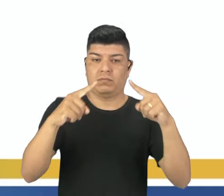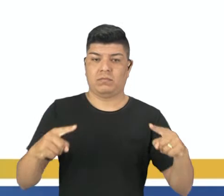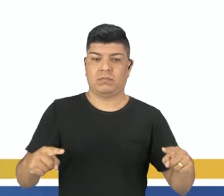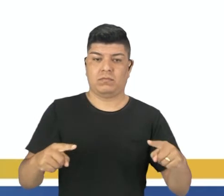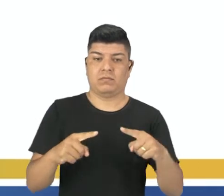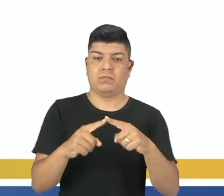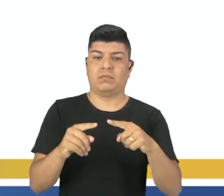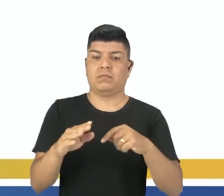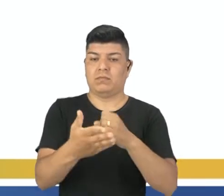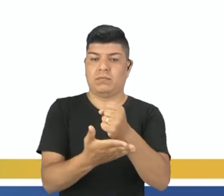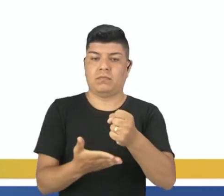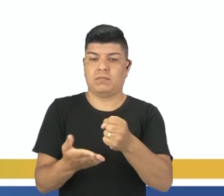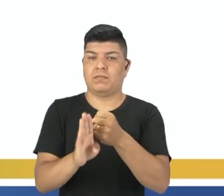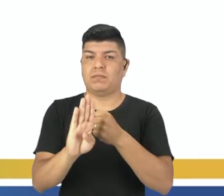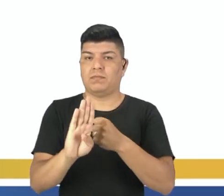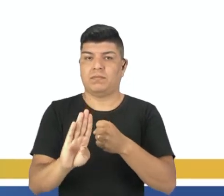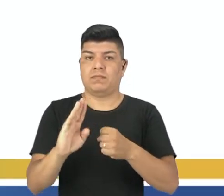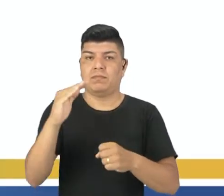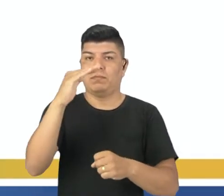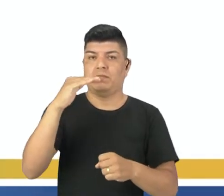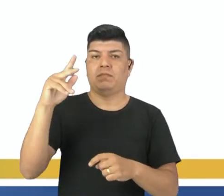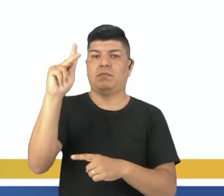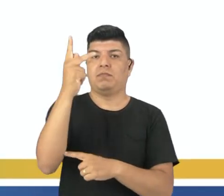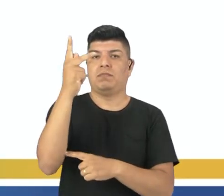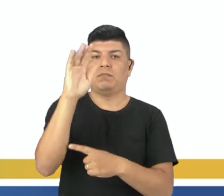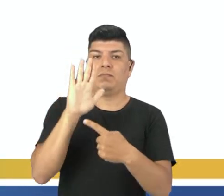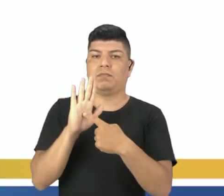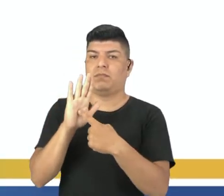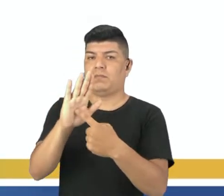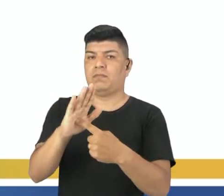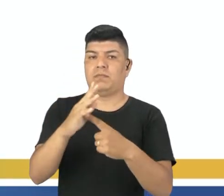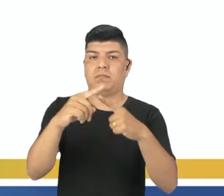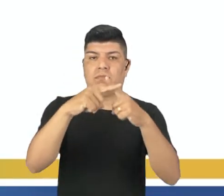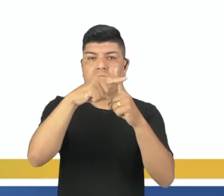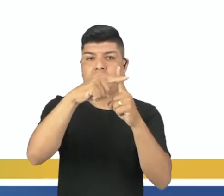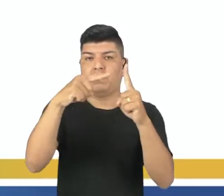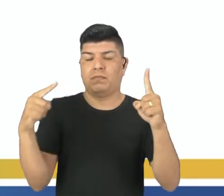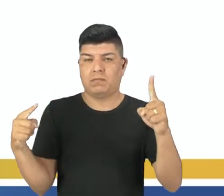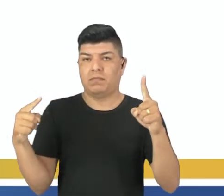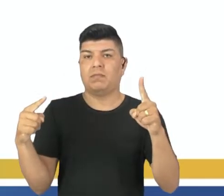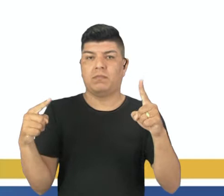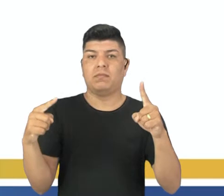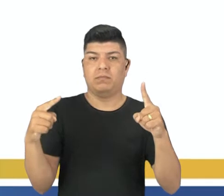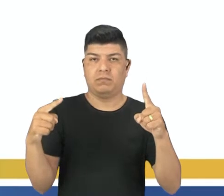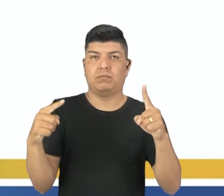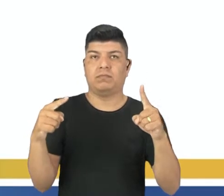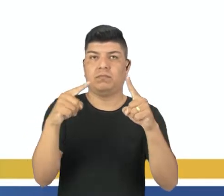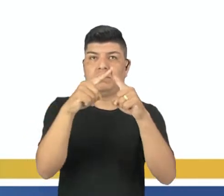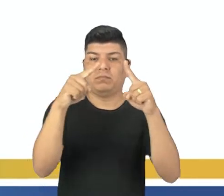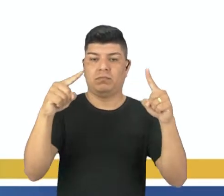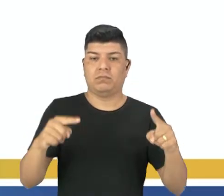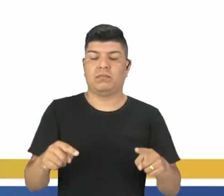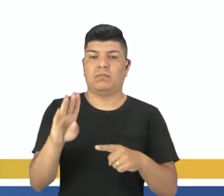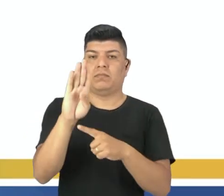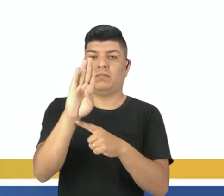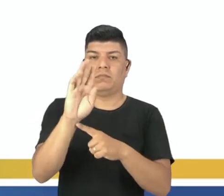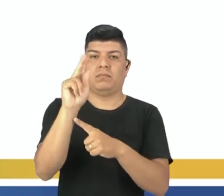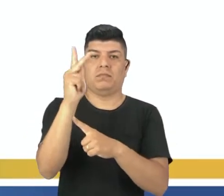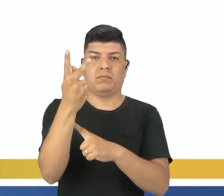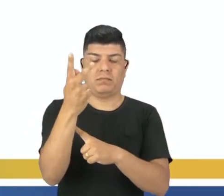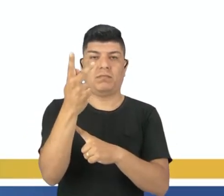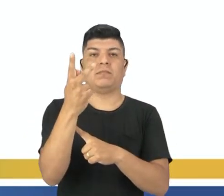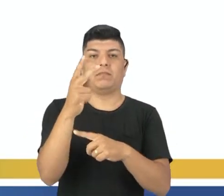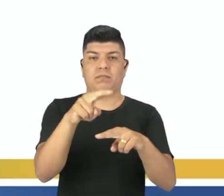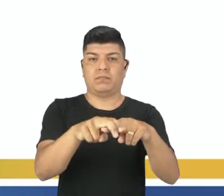de base b e altura h representa né a metade de um retângulo de dimensões né b&h